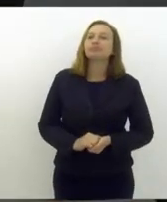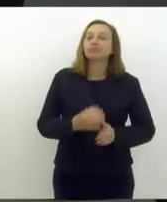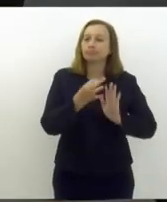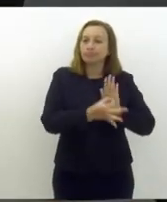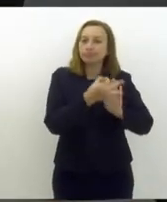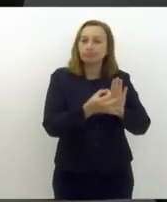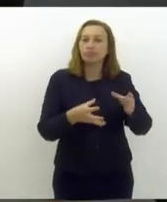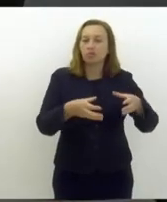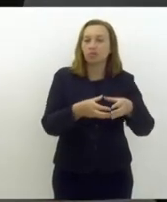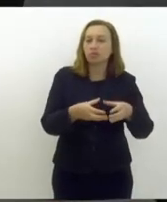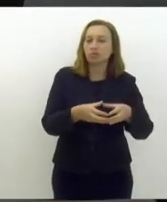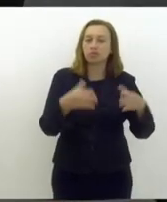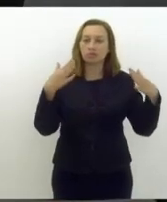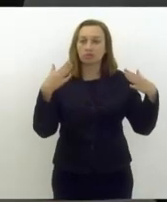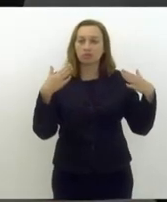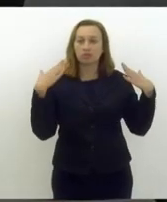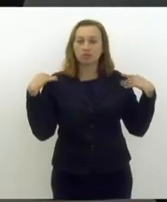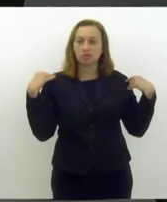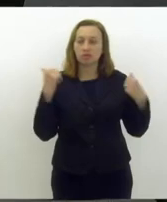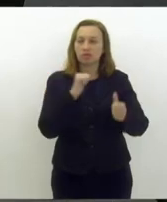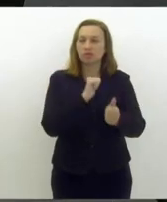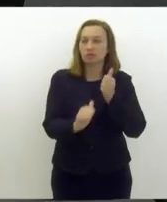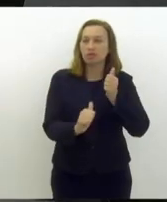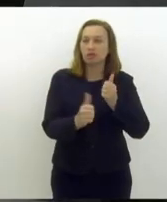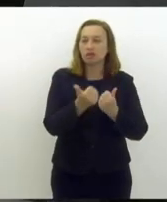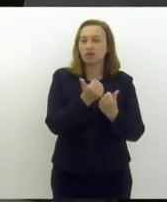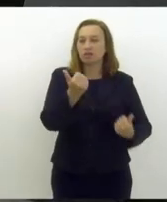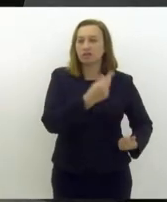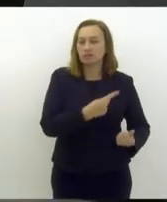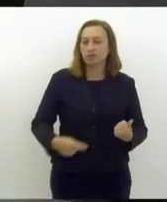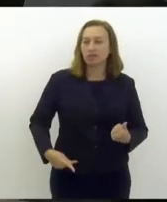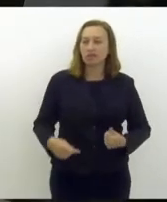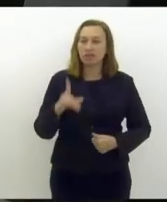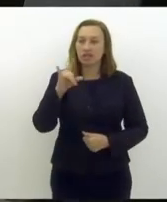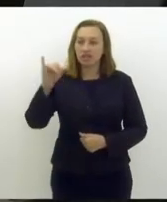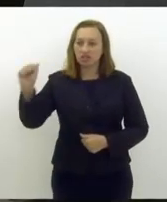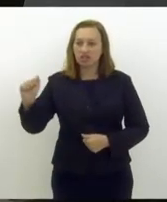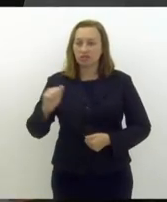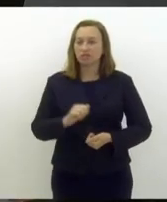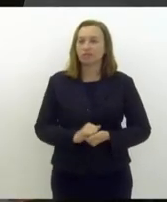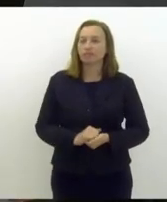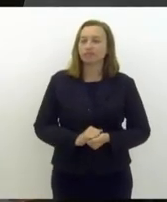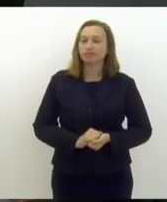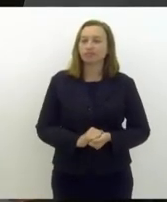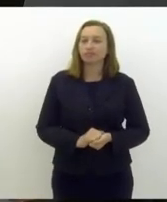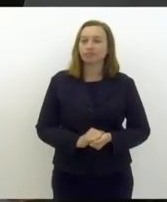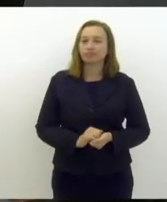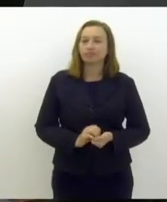comissão de esporte e lazer minha querida vice-presidente deputada índia melou